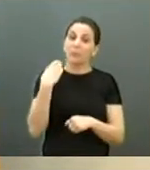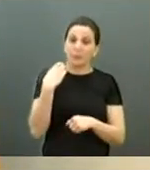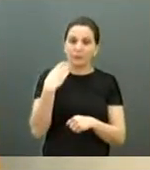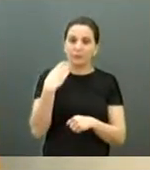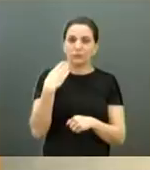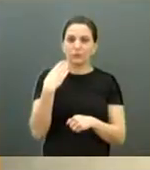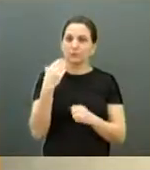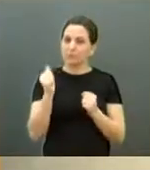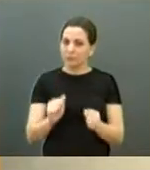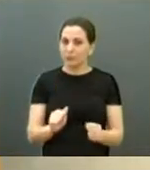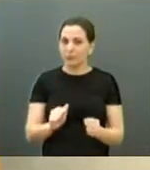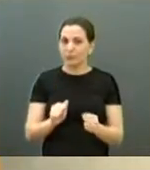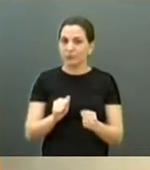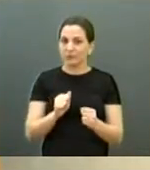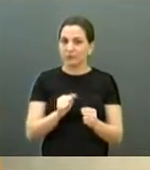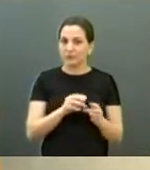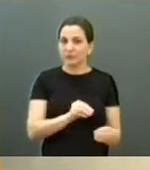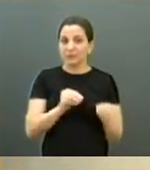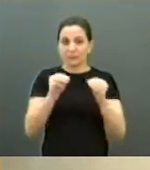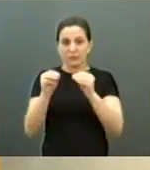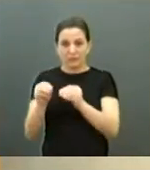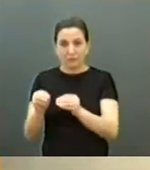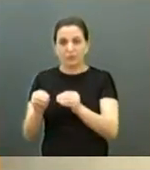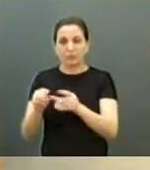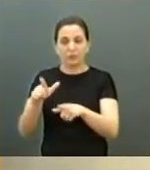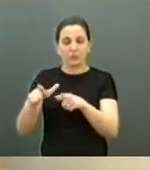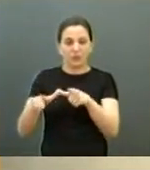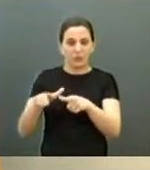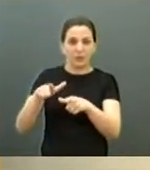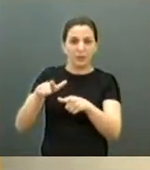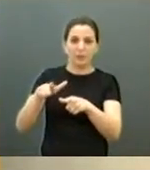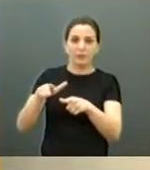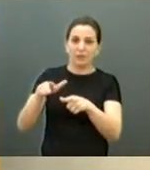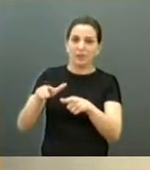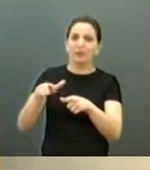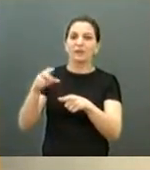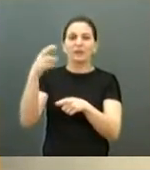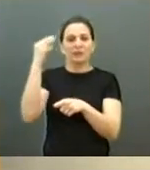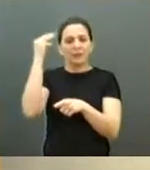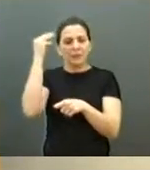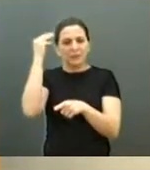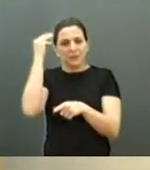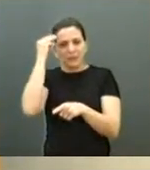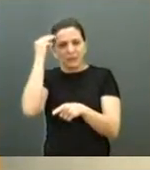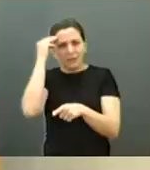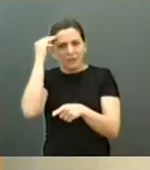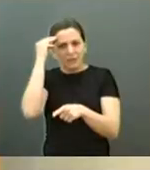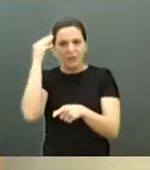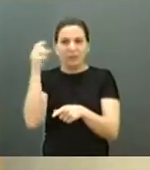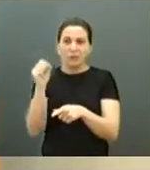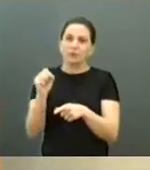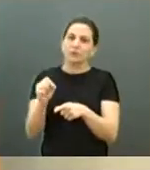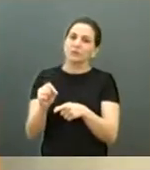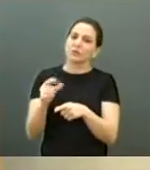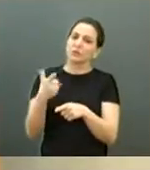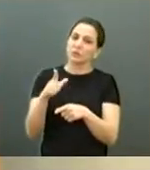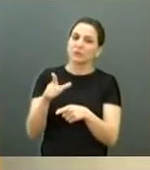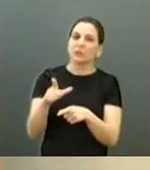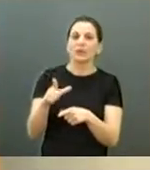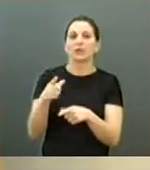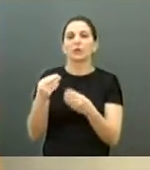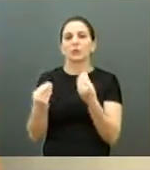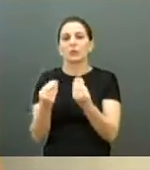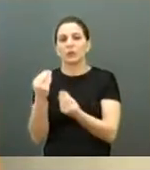solicito transferência para o serviço de referência em neurocirurgia pois não dispomos de condições